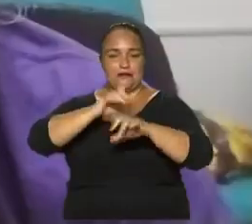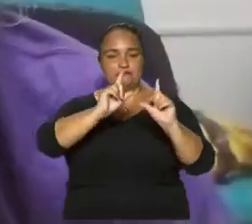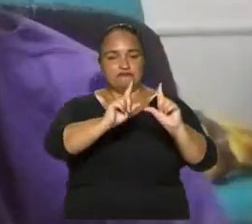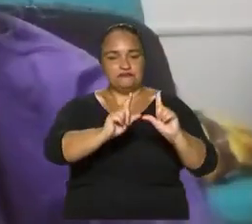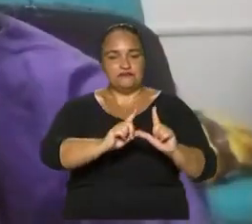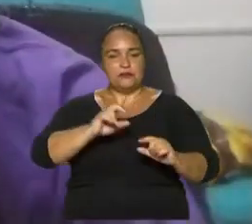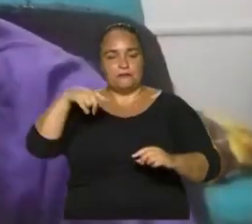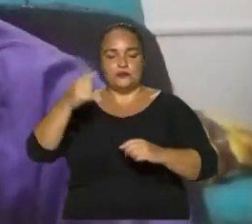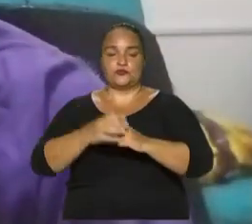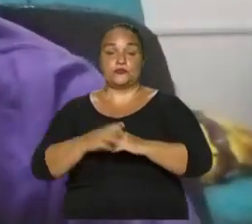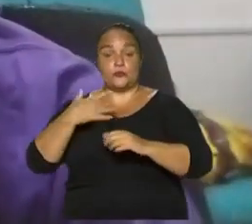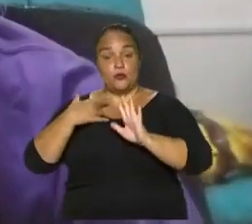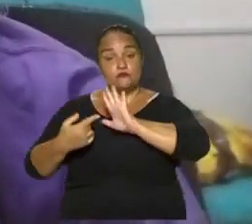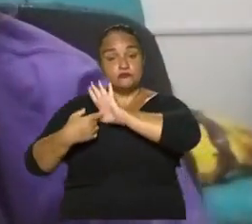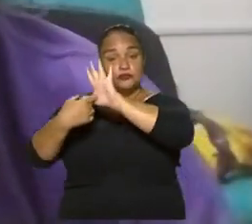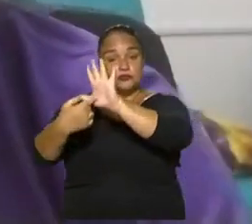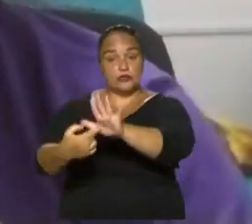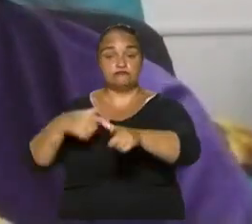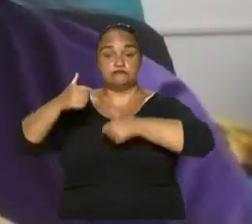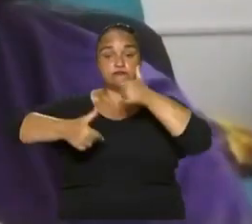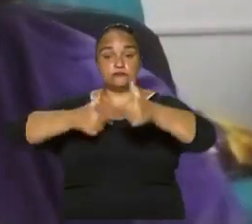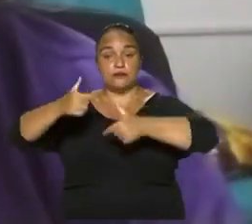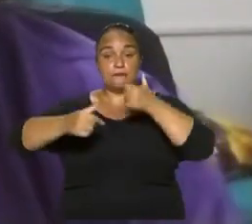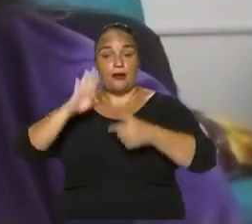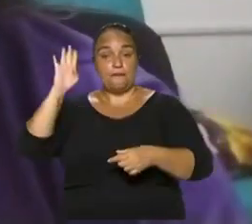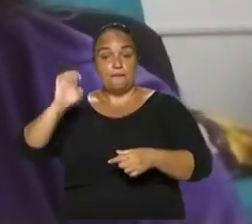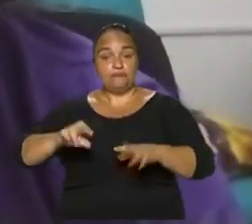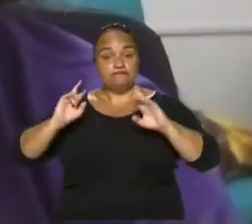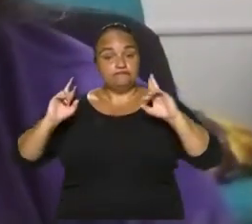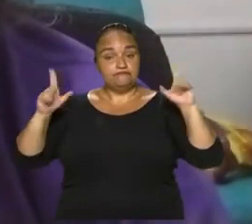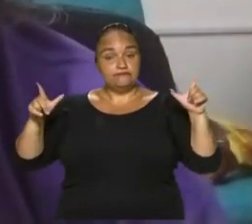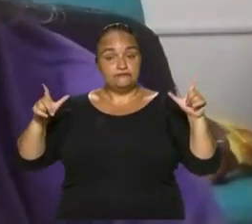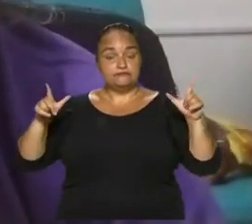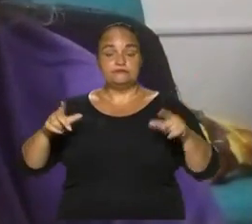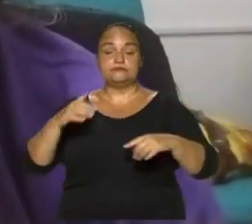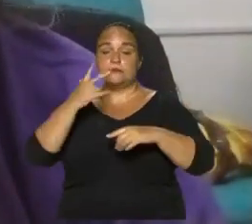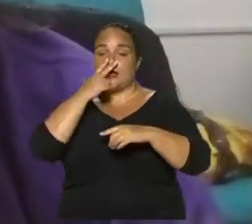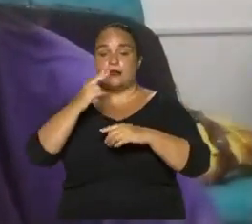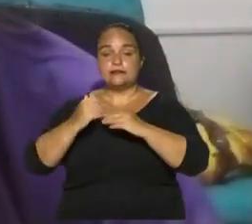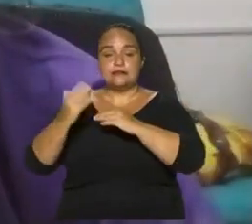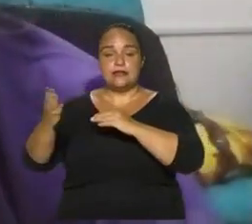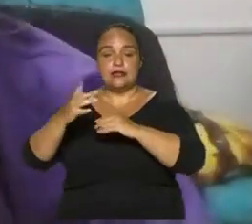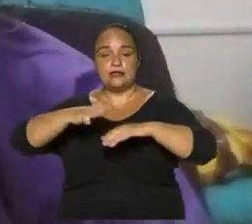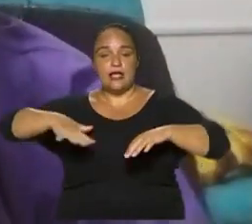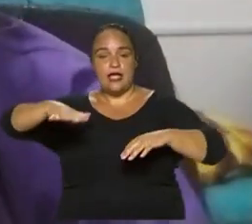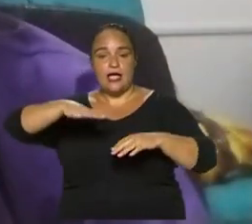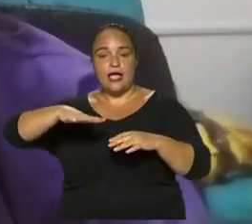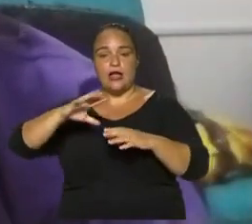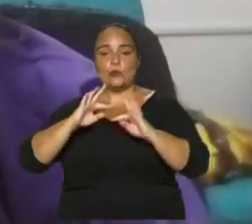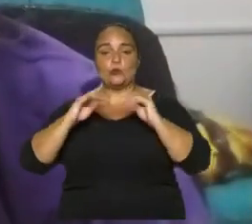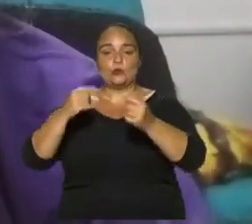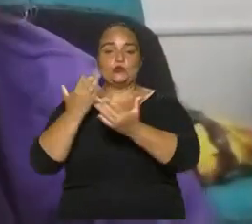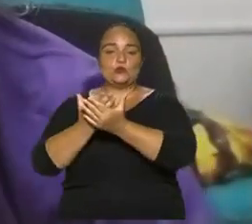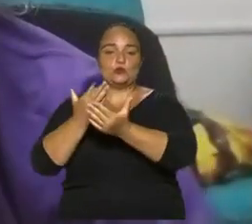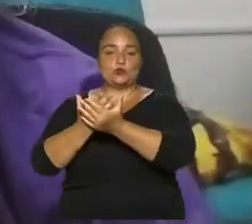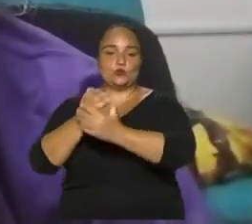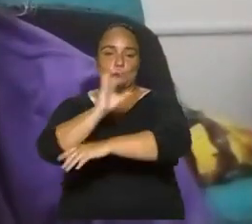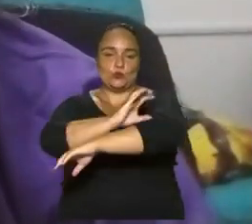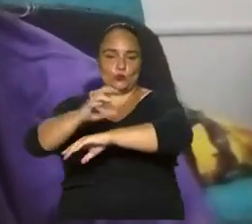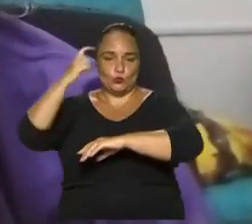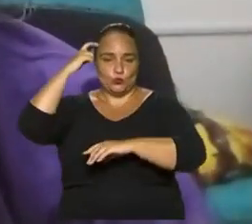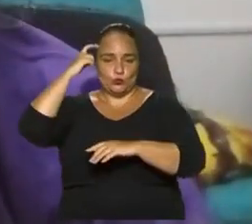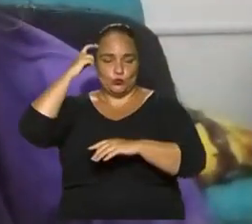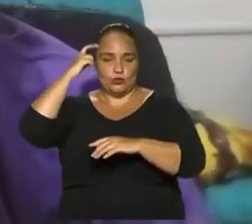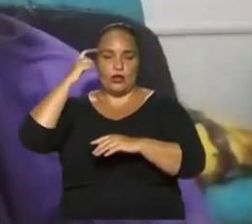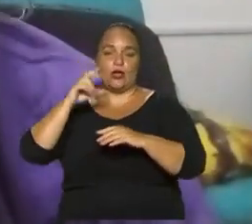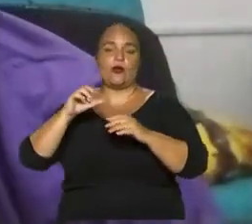depois. Eu destacaria, né, um trabalho que é bem diferente, que sai um pouco dessa área, que vai mais para os estudos culturais, A